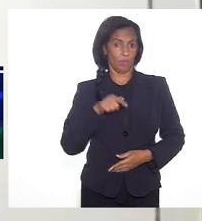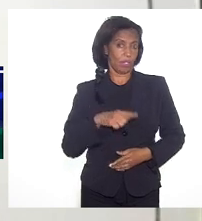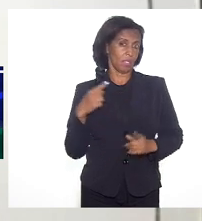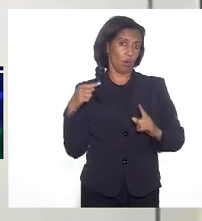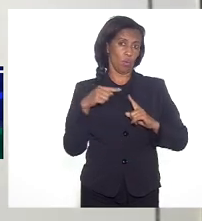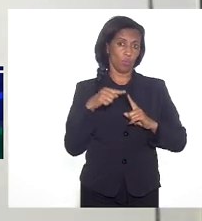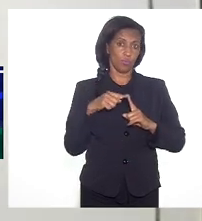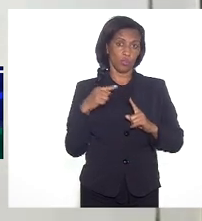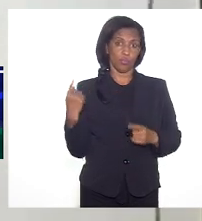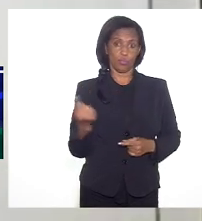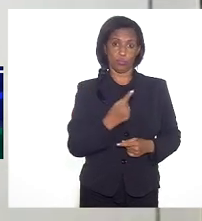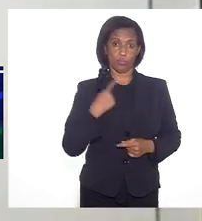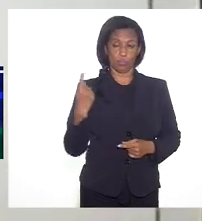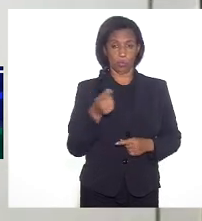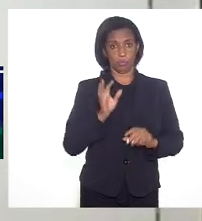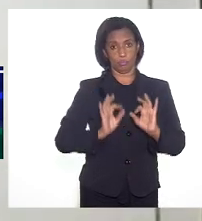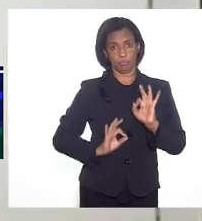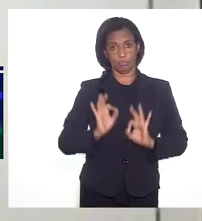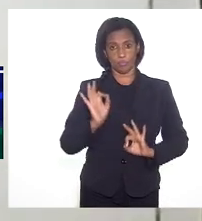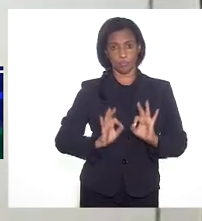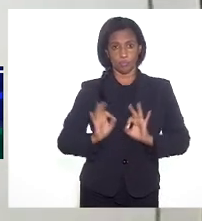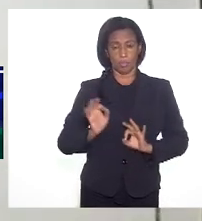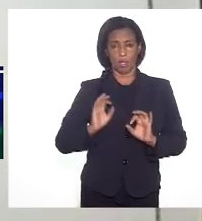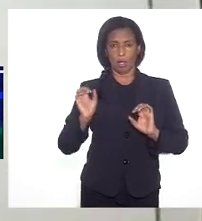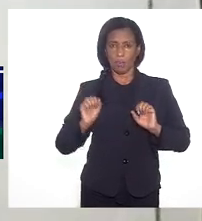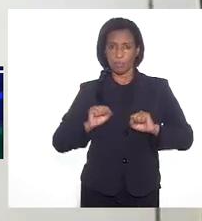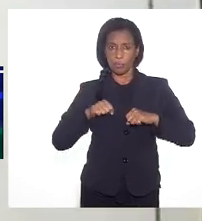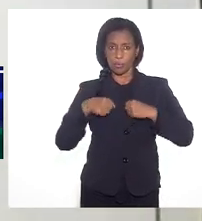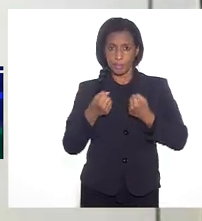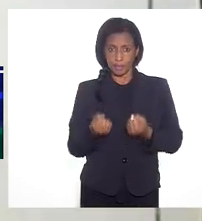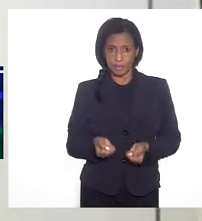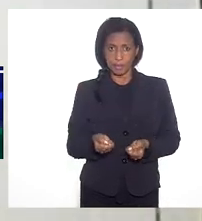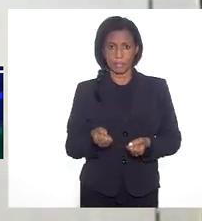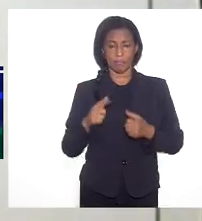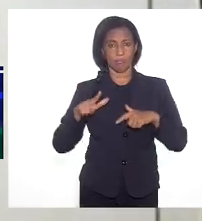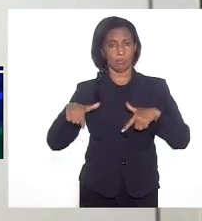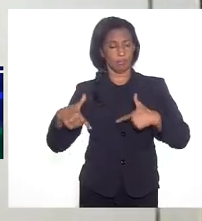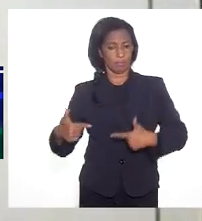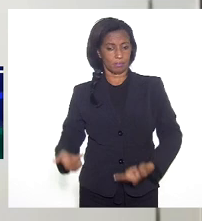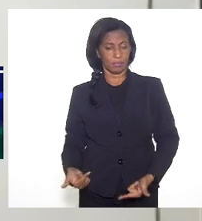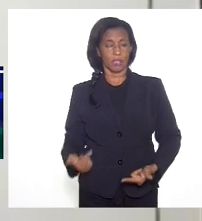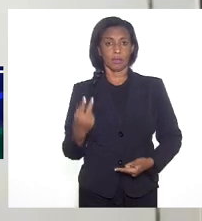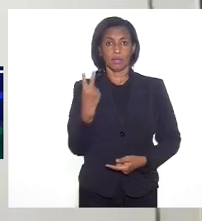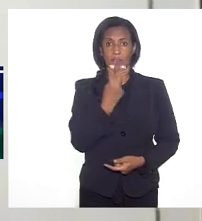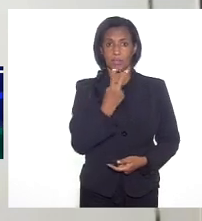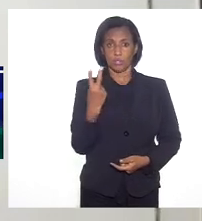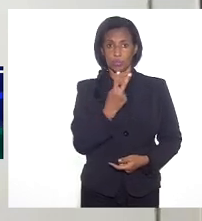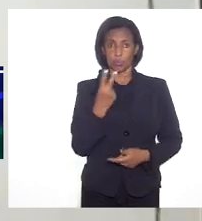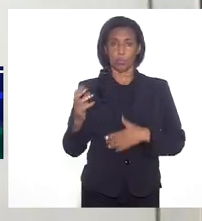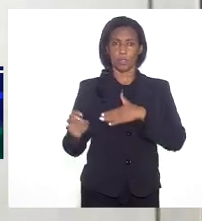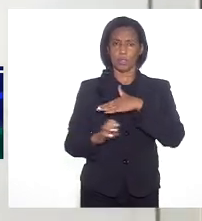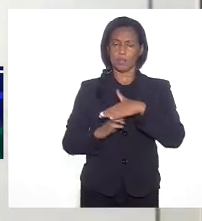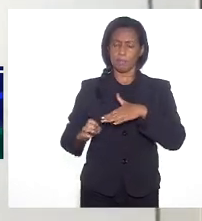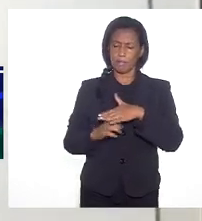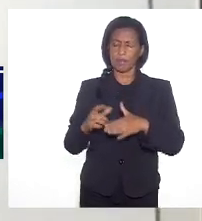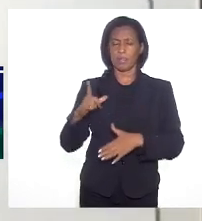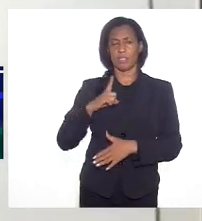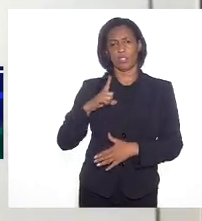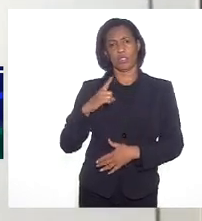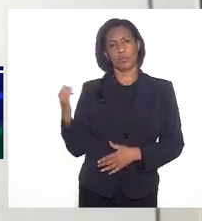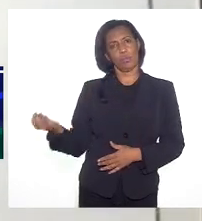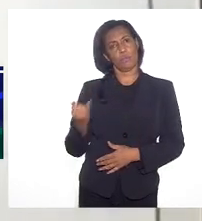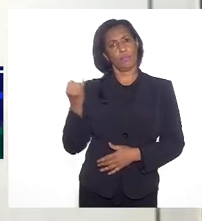o objetivo do nosso projeto é fortalecer a atuação dessas duas empresas que já cumprem um papel tão